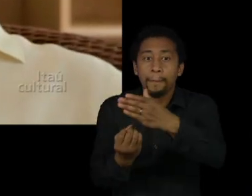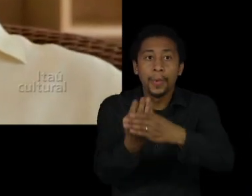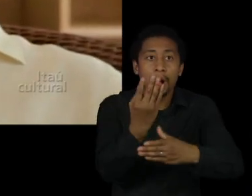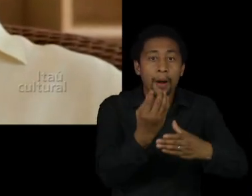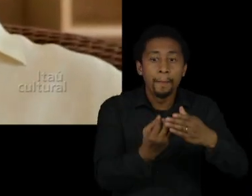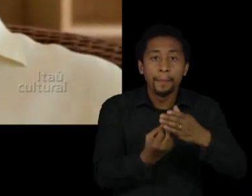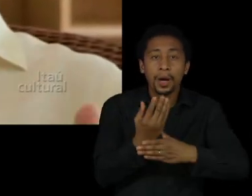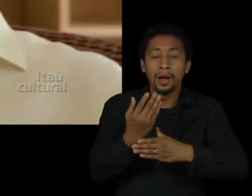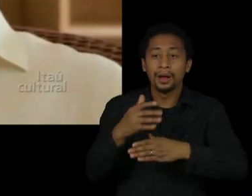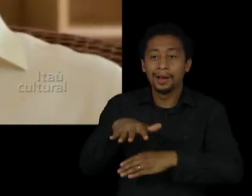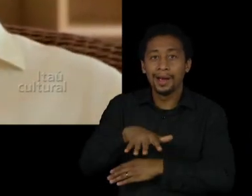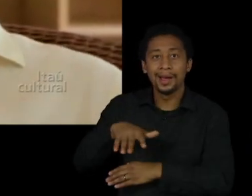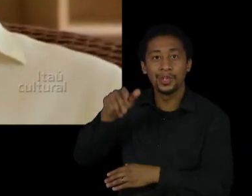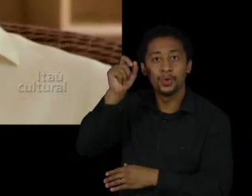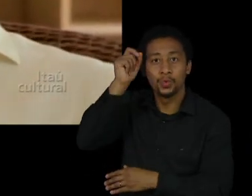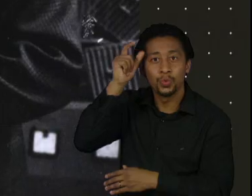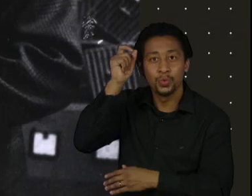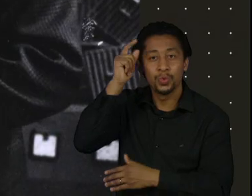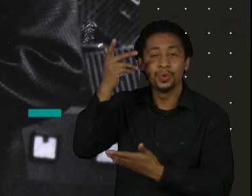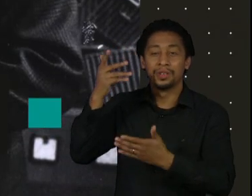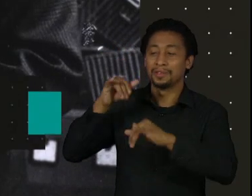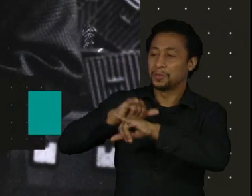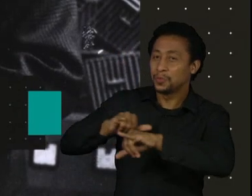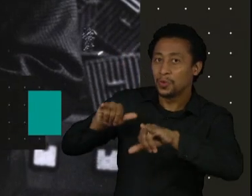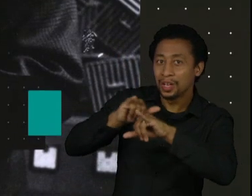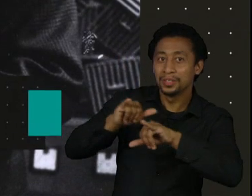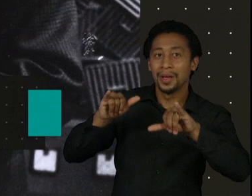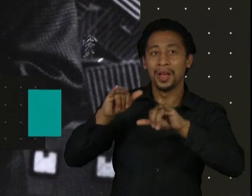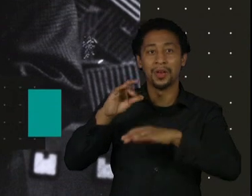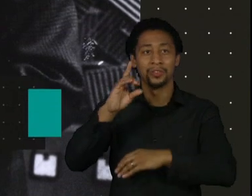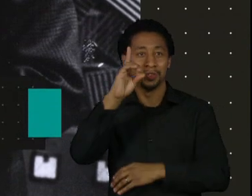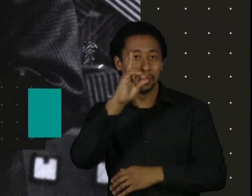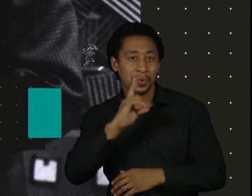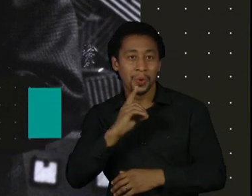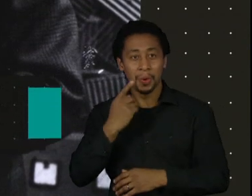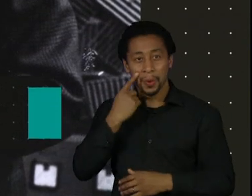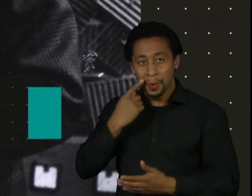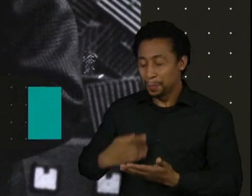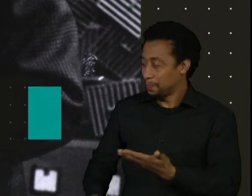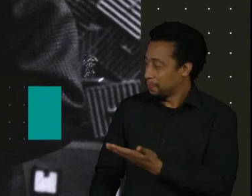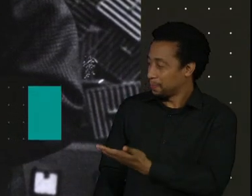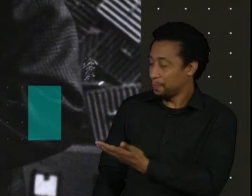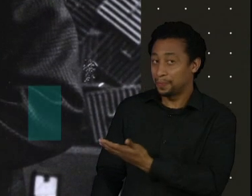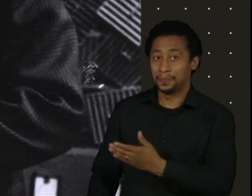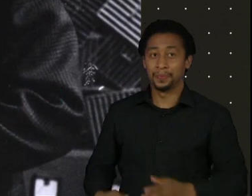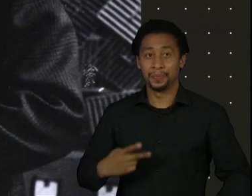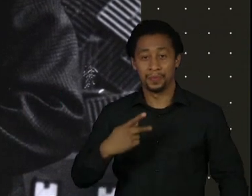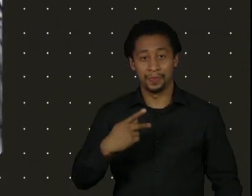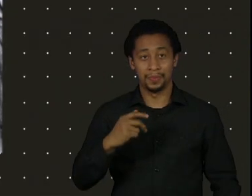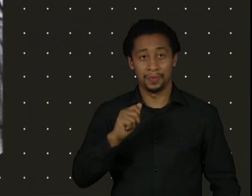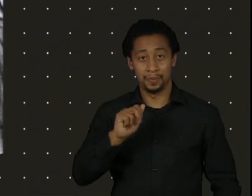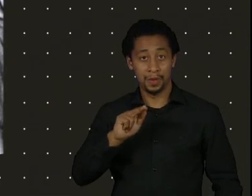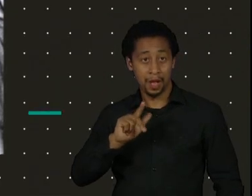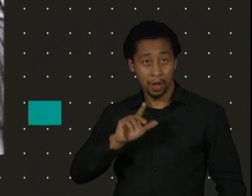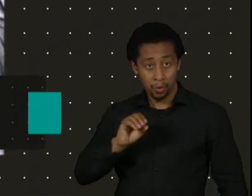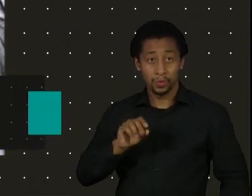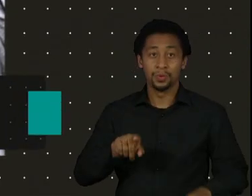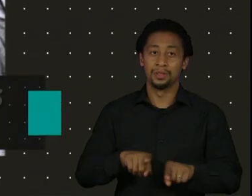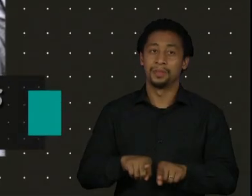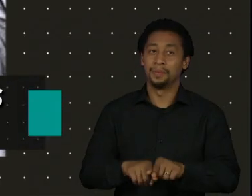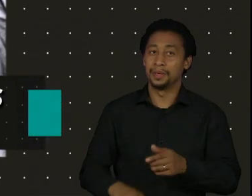promotores, vários divulgadores de cinema, assim, como Paulo Emílio, o Almeida